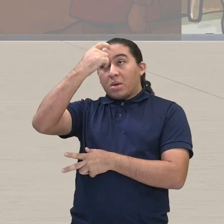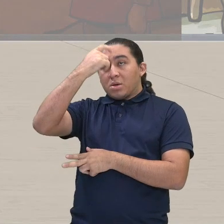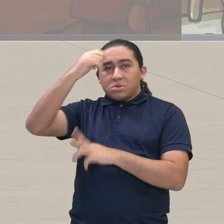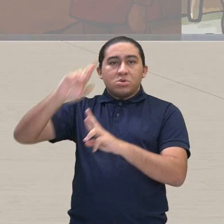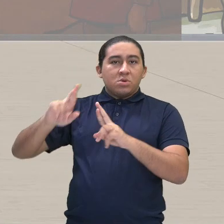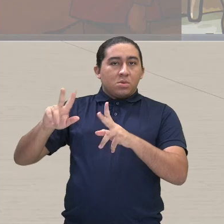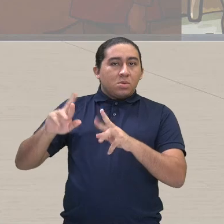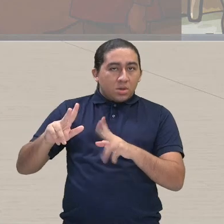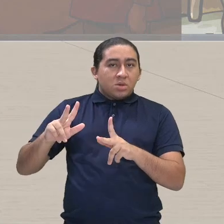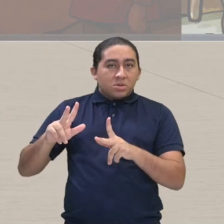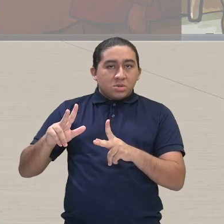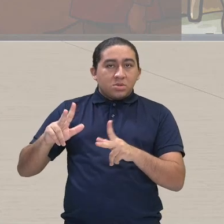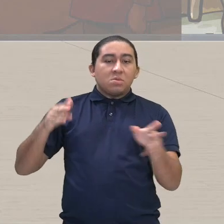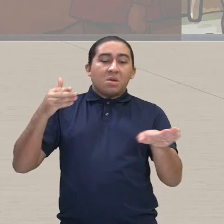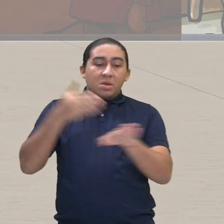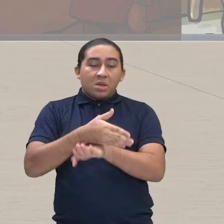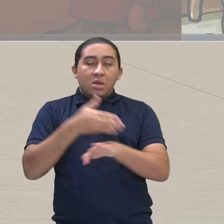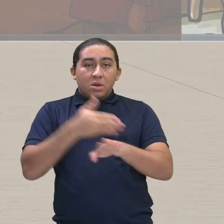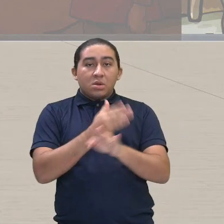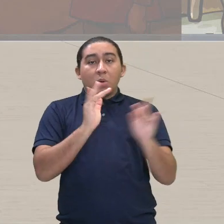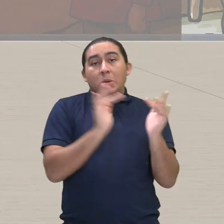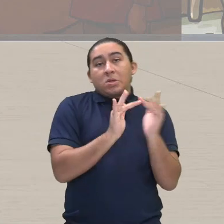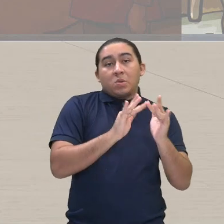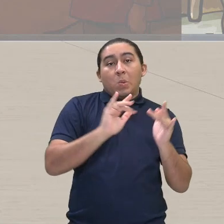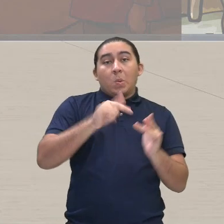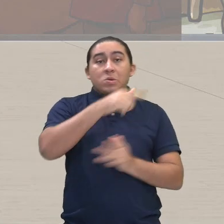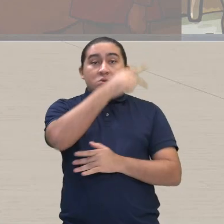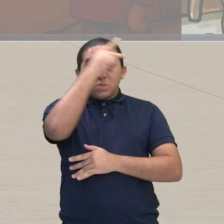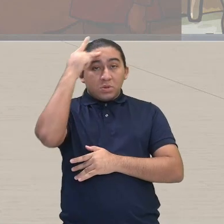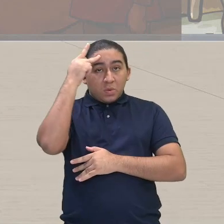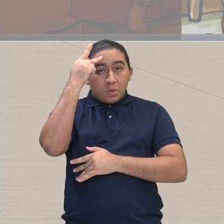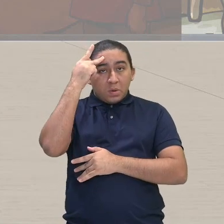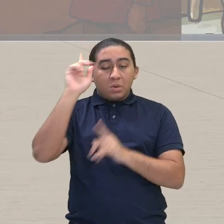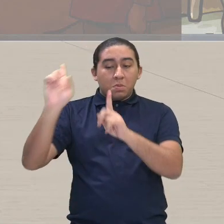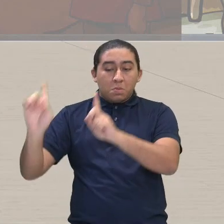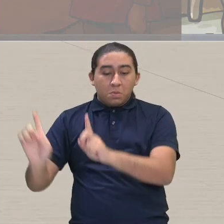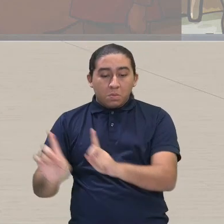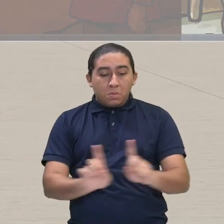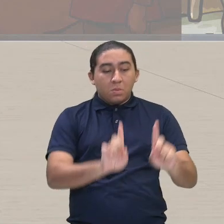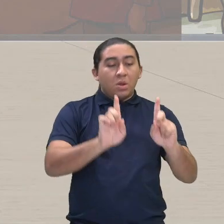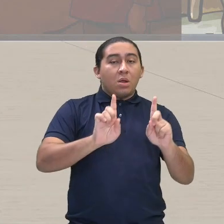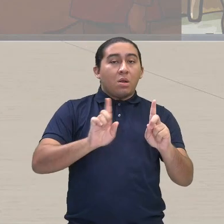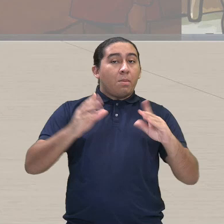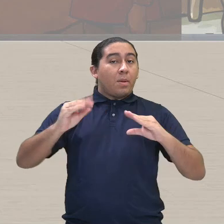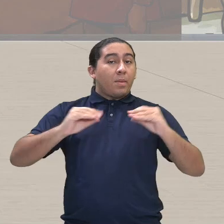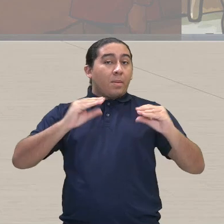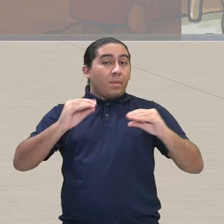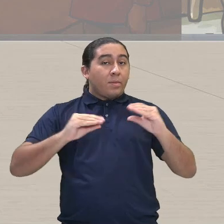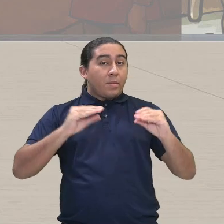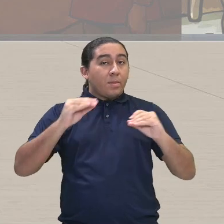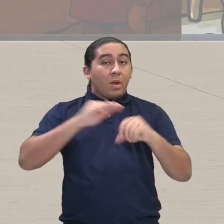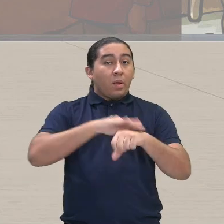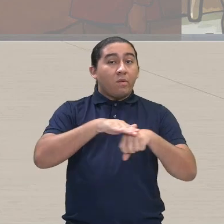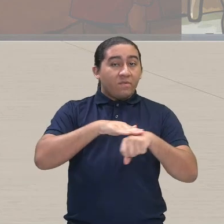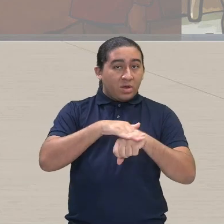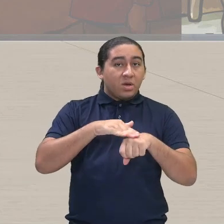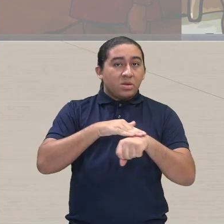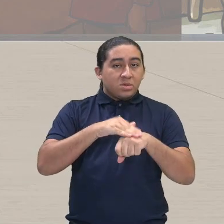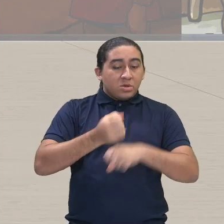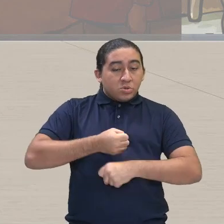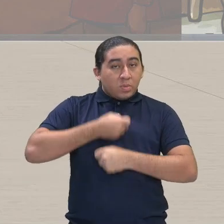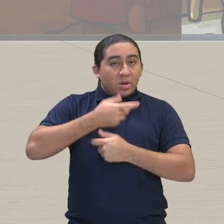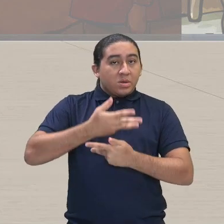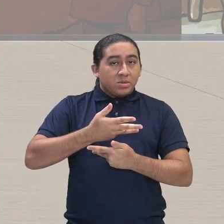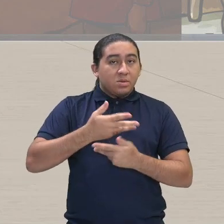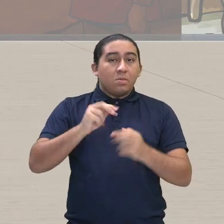Então, na medida que essas pessoas se encontram, elas conversam, elas expressam o que pensam. Então, dessa forma,